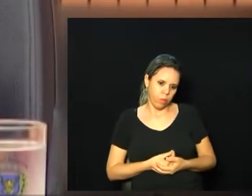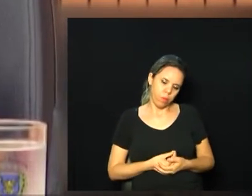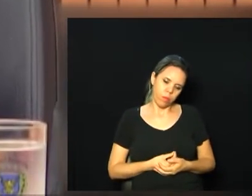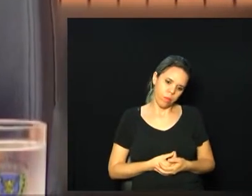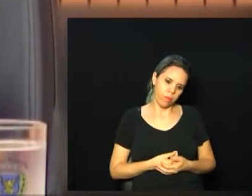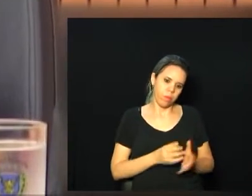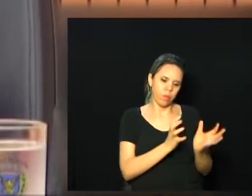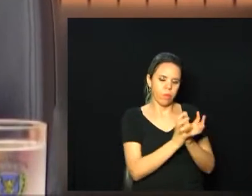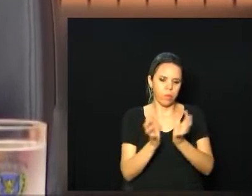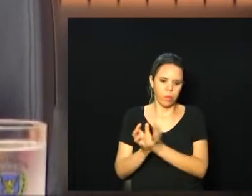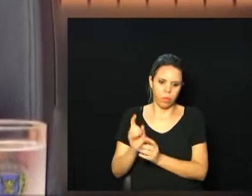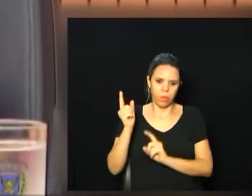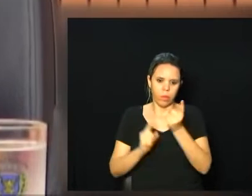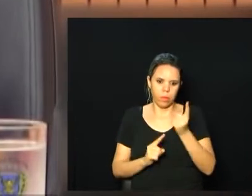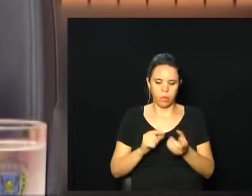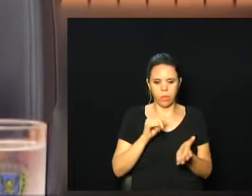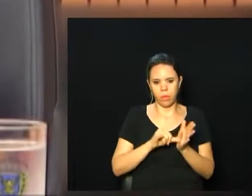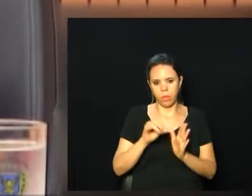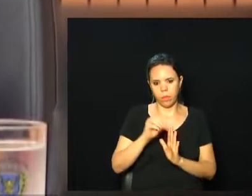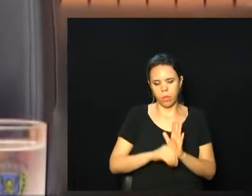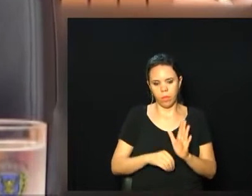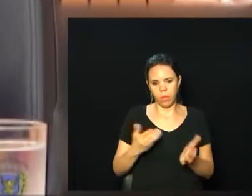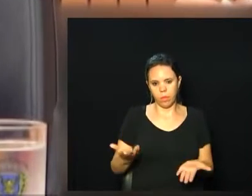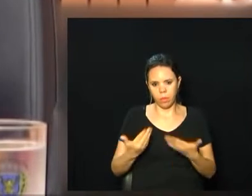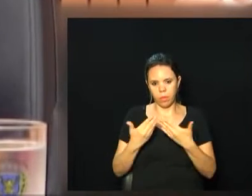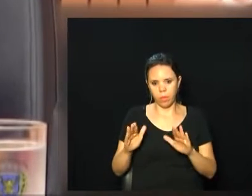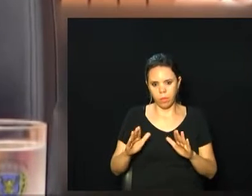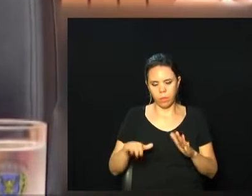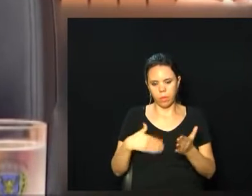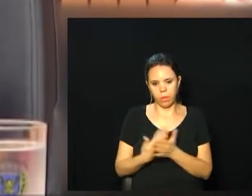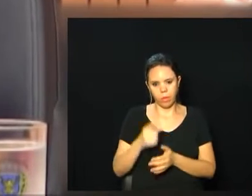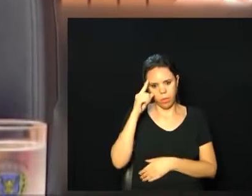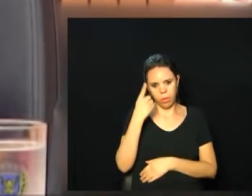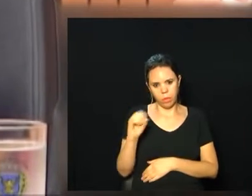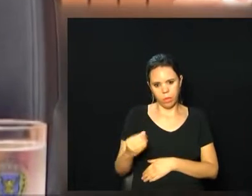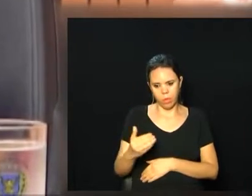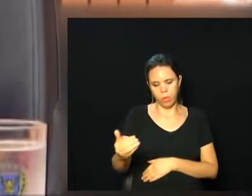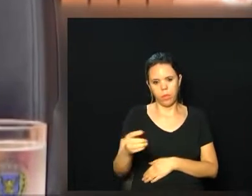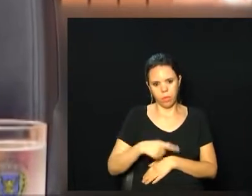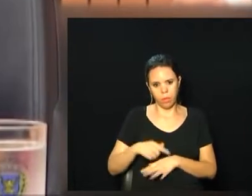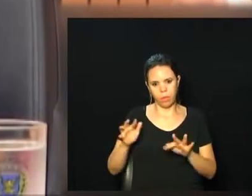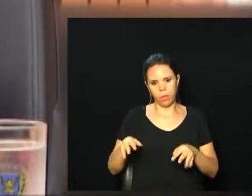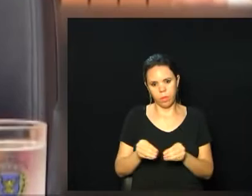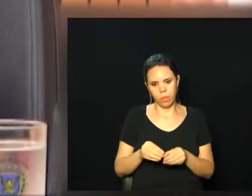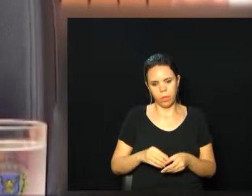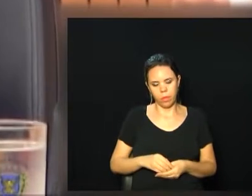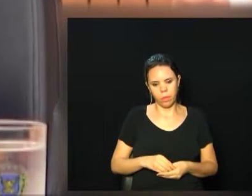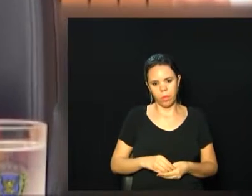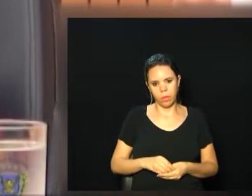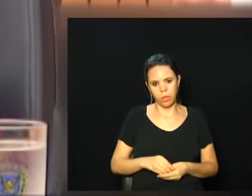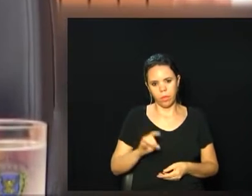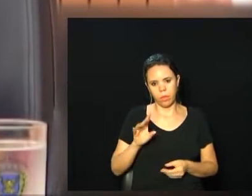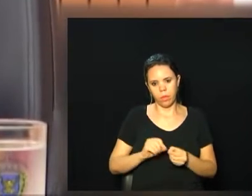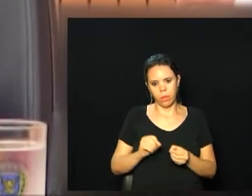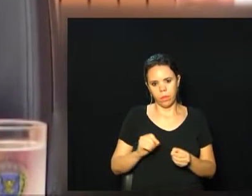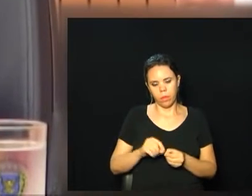que blocos, através desse edital, né? Esse edital está aberto até o dia 10, que é o prazo final. E só